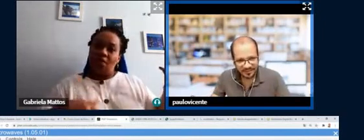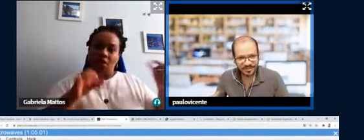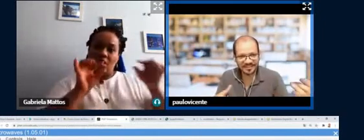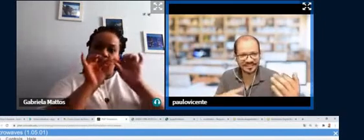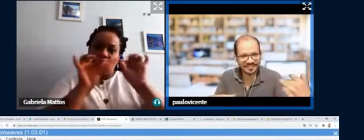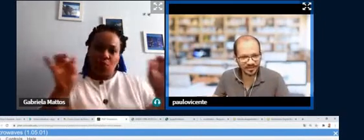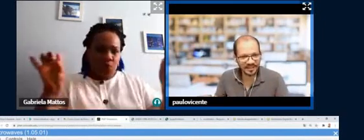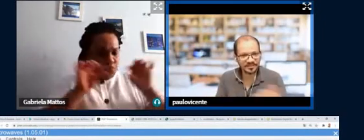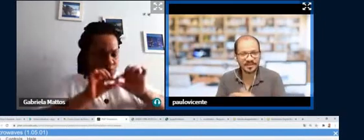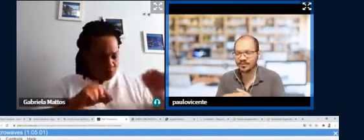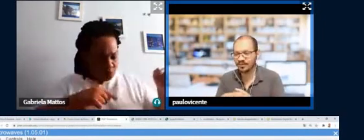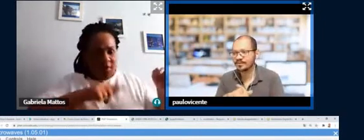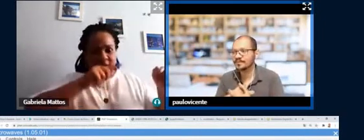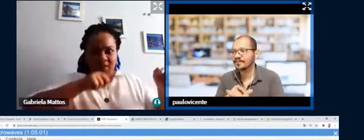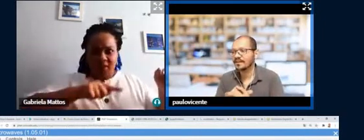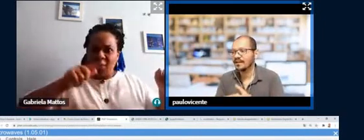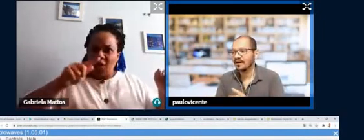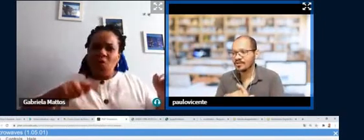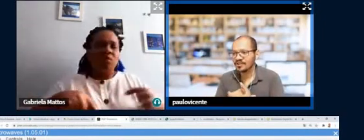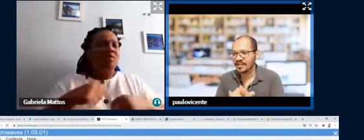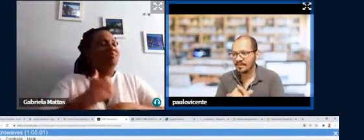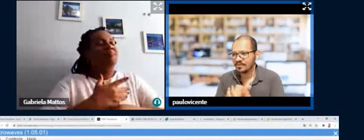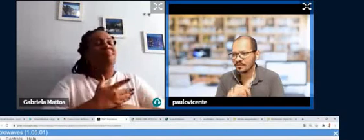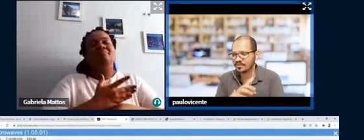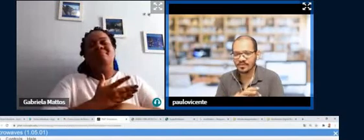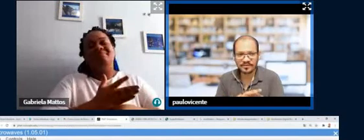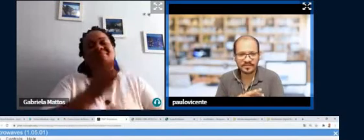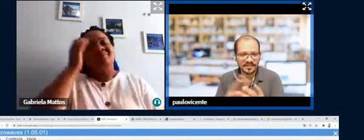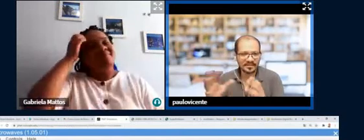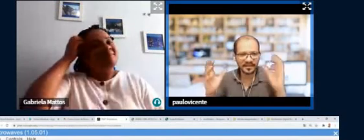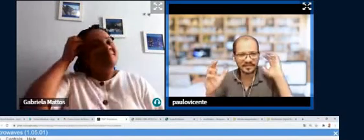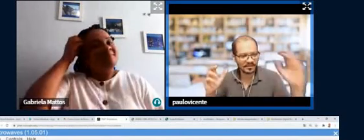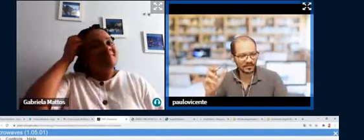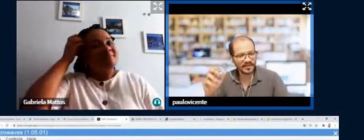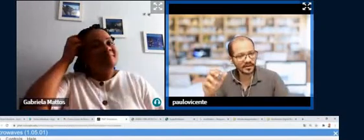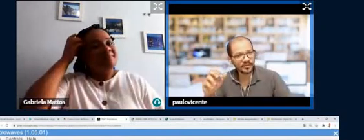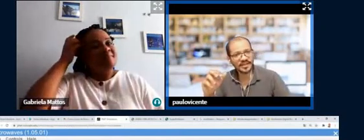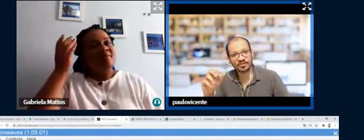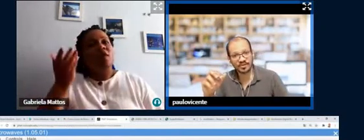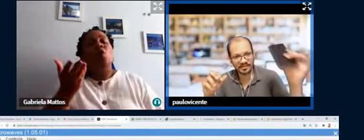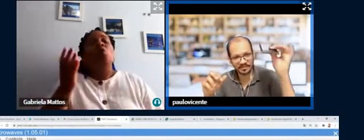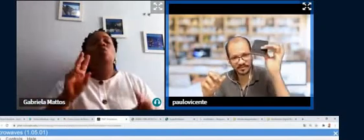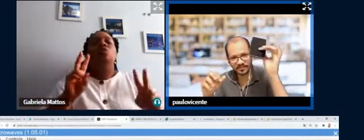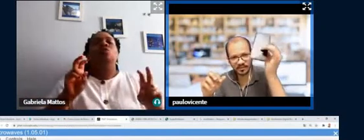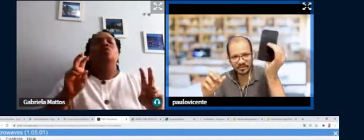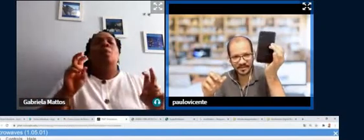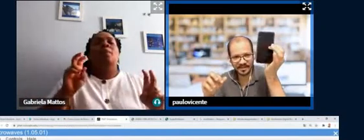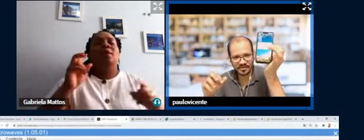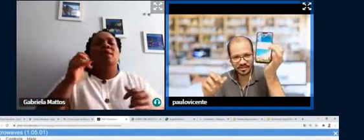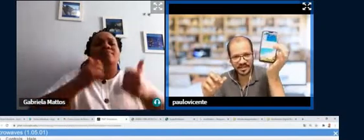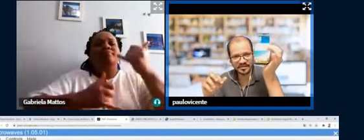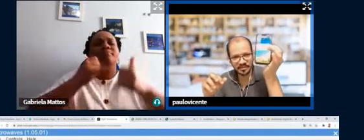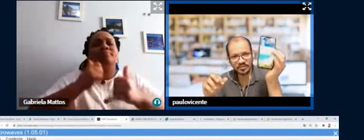ali ondas estacionárias o tempo todo. Hoje em dia é menos comum interferência com telecomunicações, contra dos